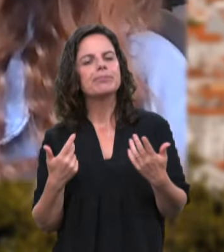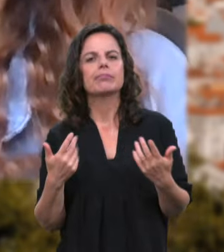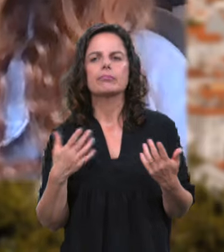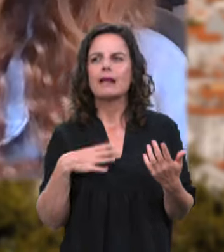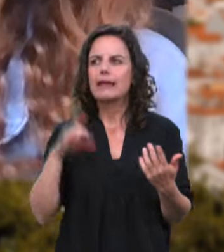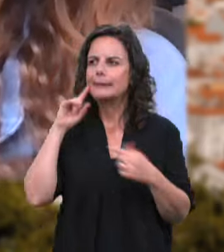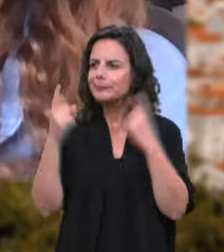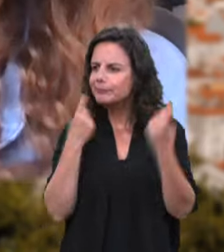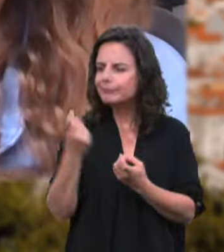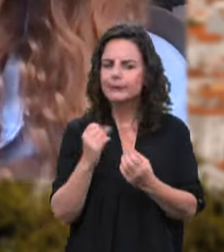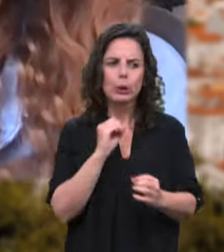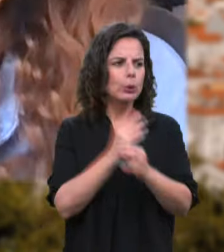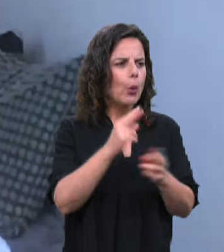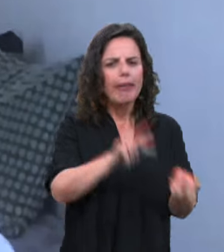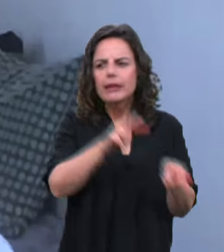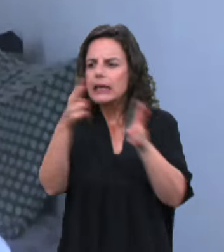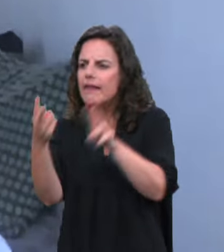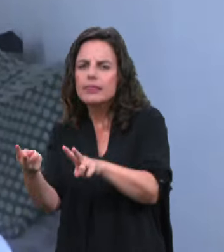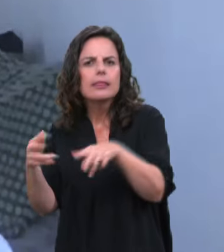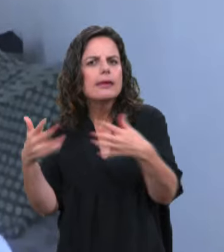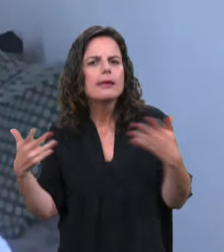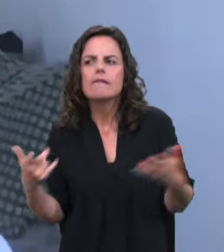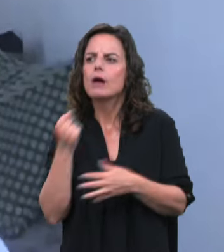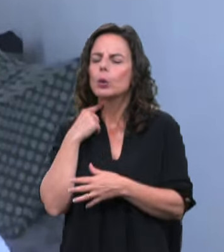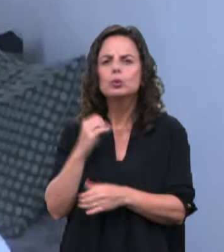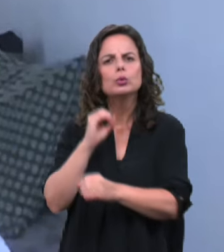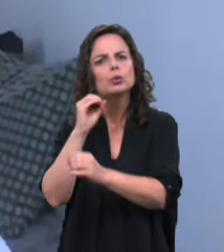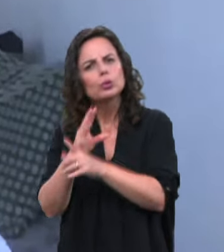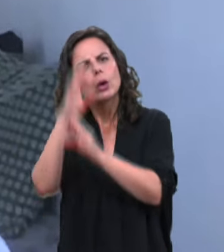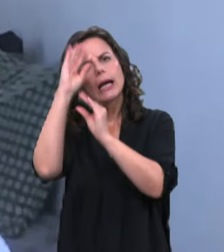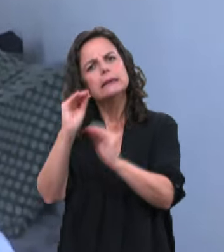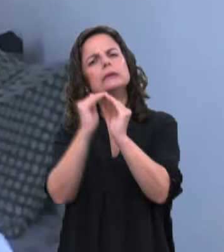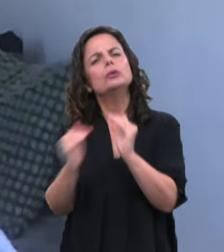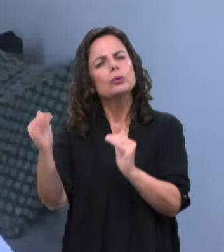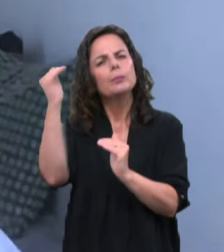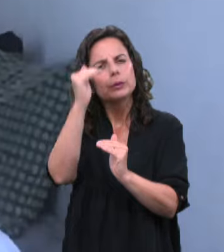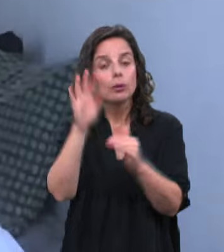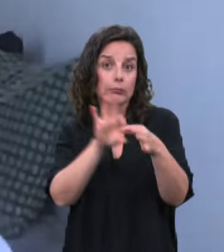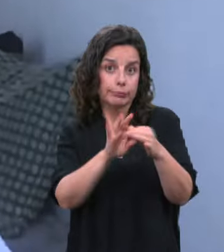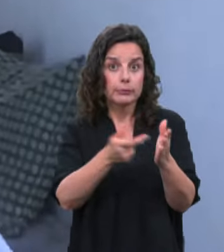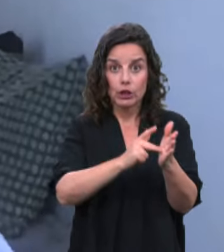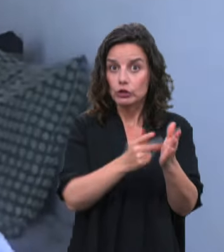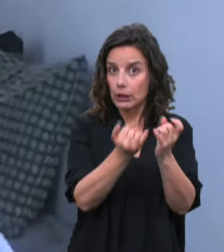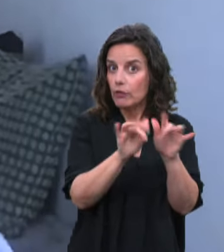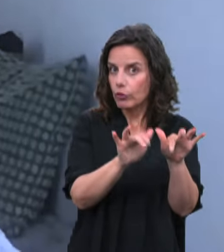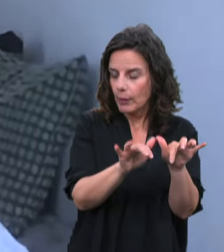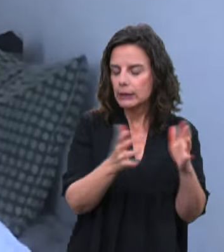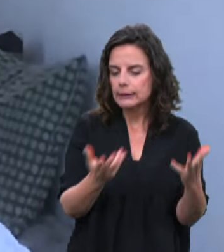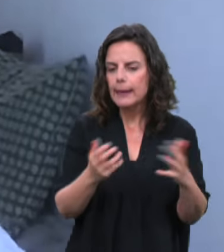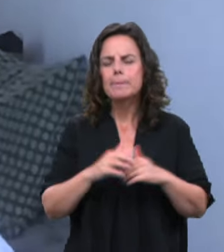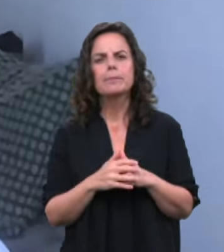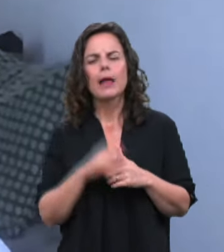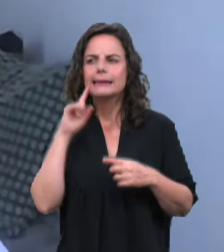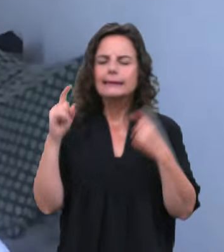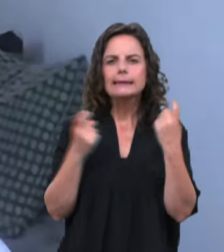a procurar alternativas para fazer outro curso de ensino superior em Engenharia Informática, e